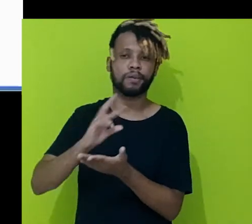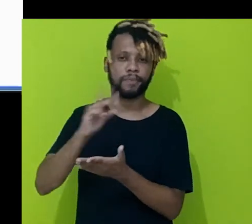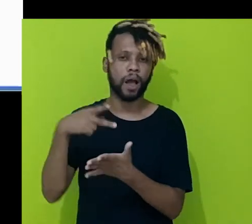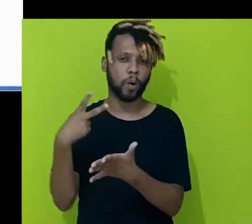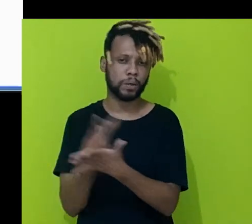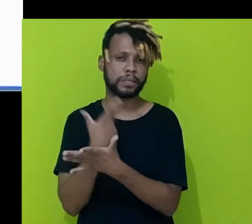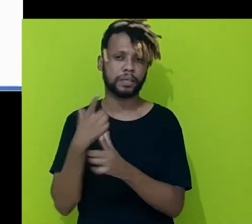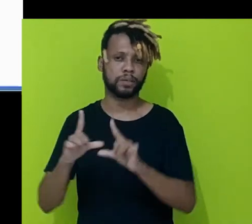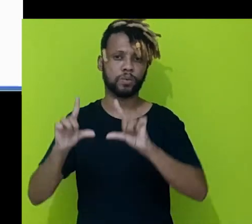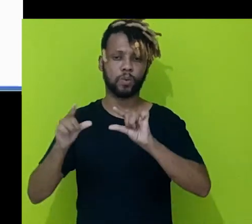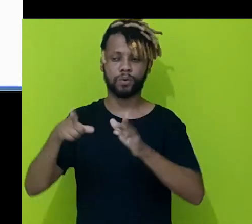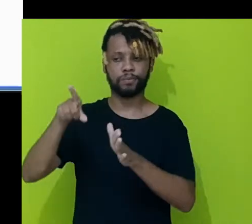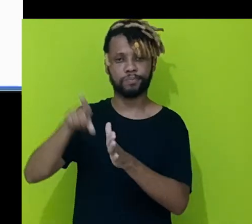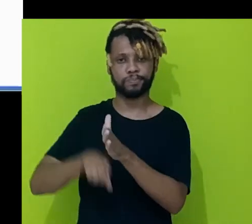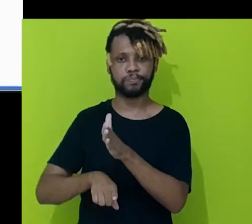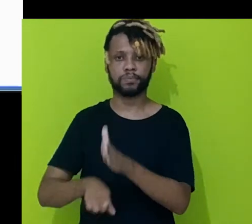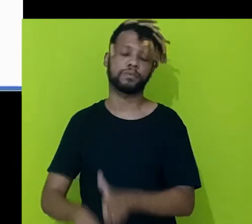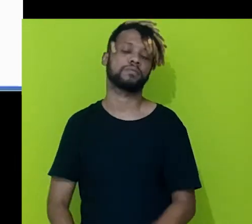diminuído.